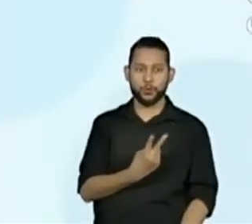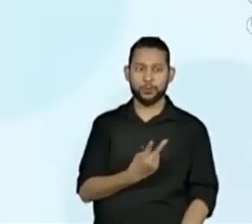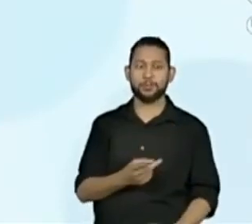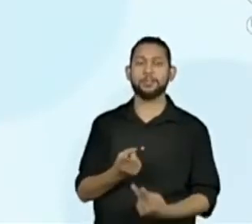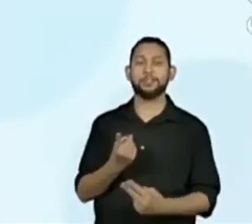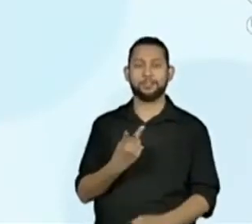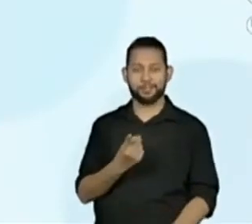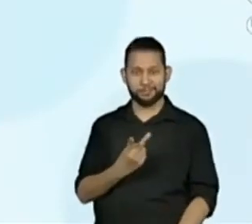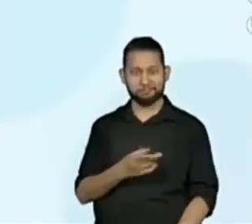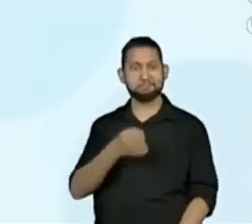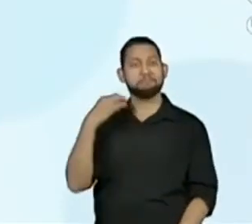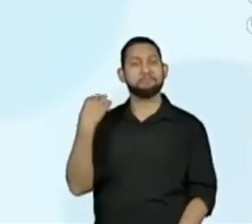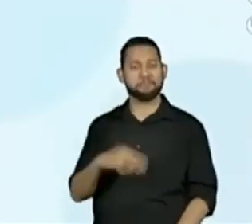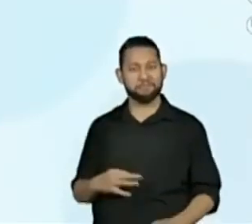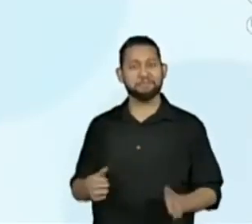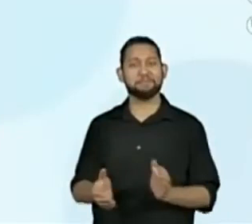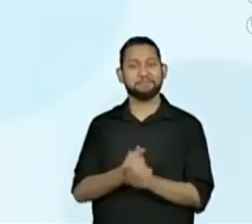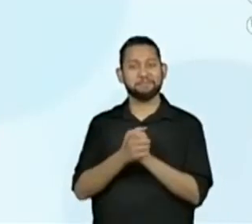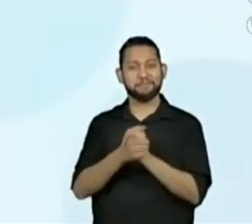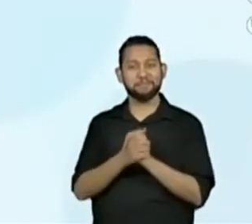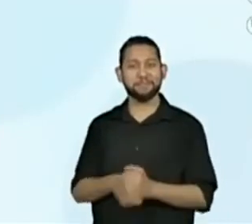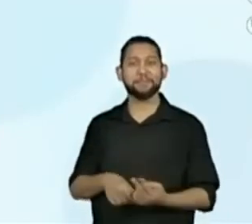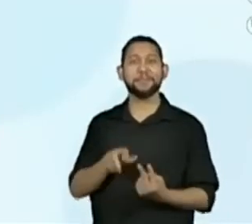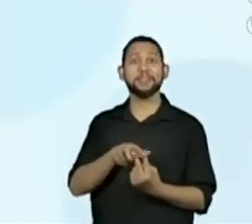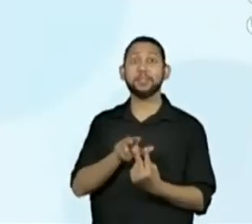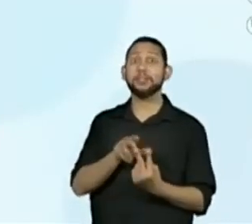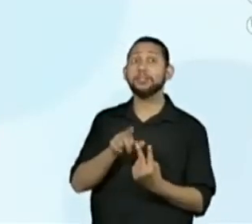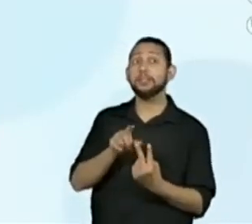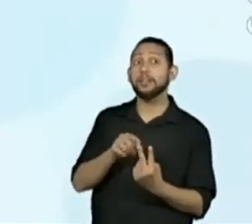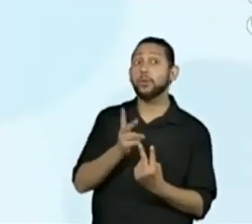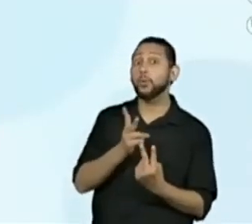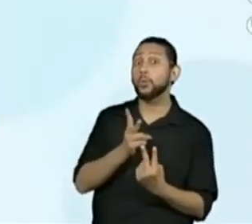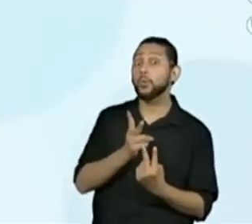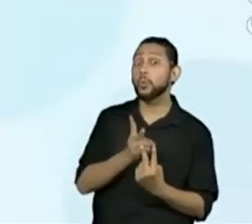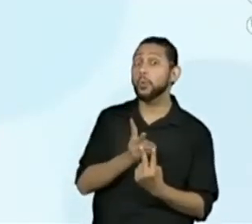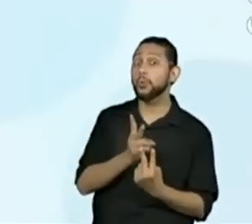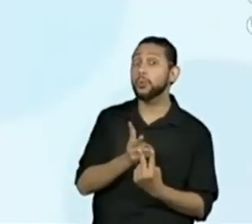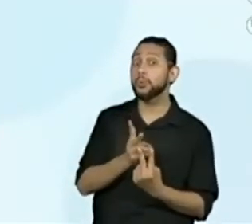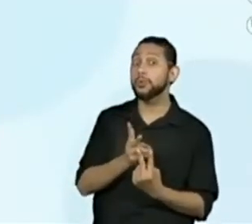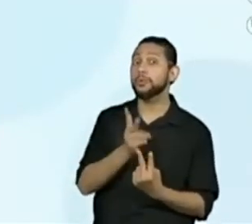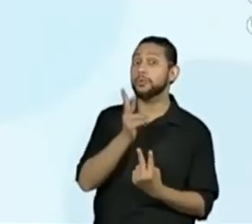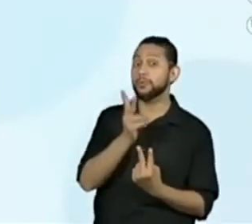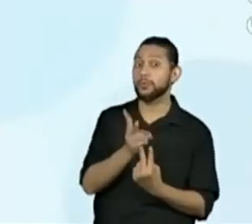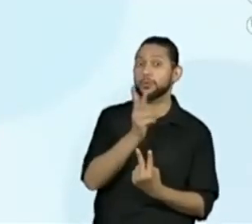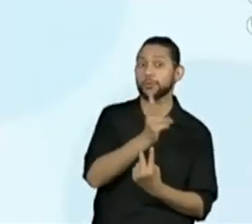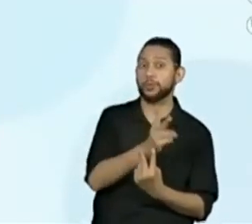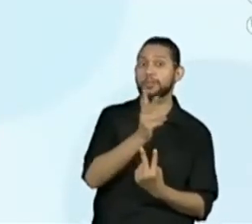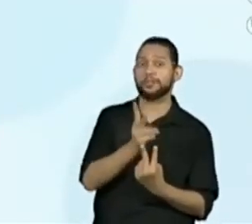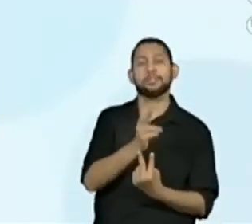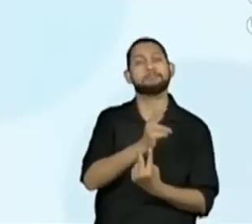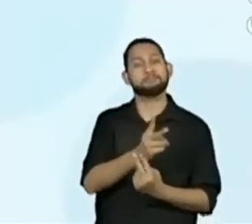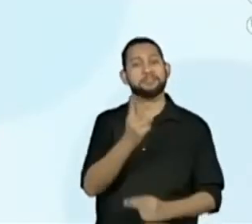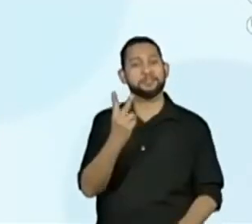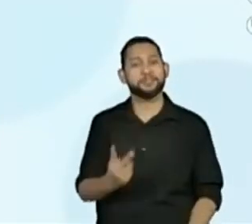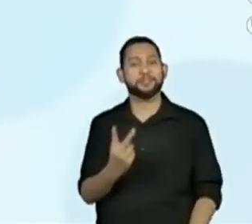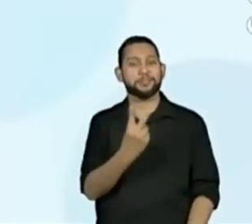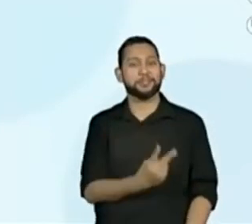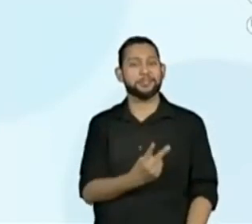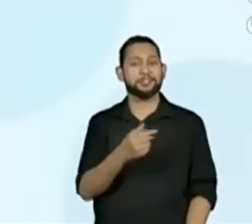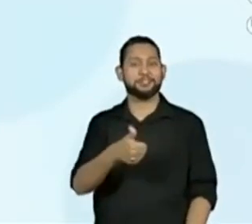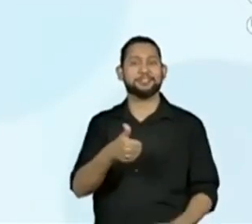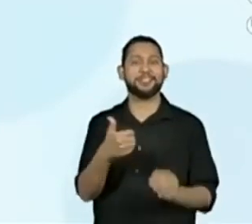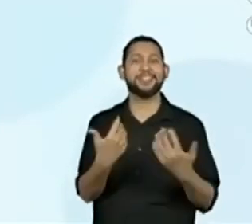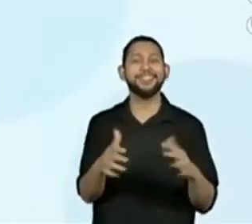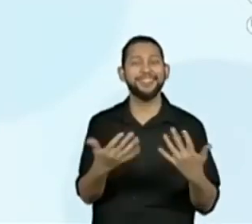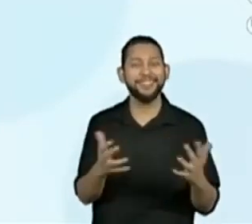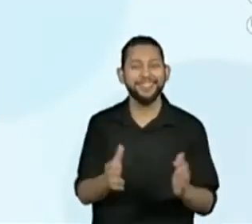e o 12, isso mesmo. E tem o que tem 2 dezenas, que seria o 22, isso mesmo, pessoal. Exato.